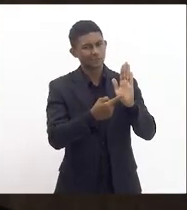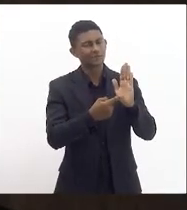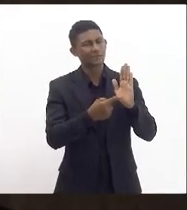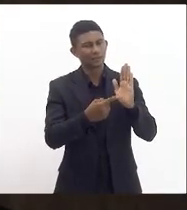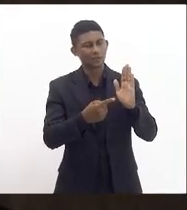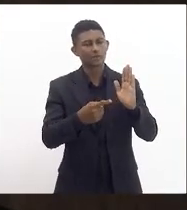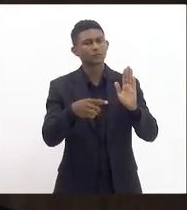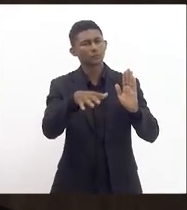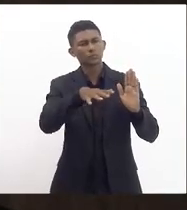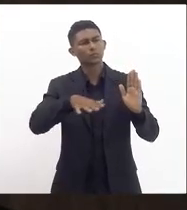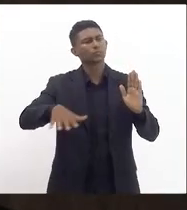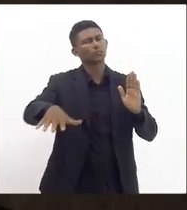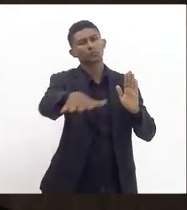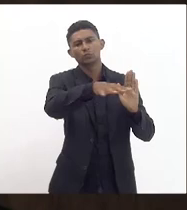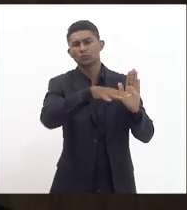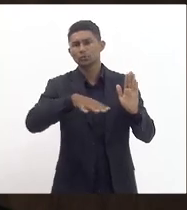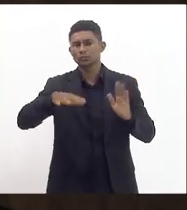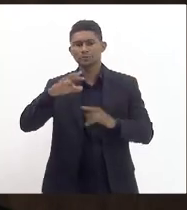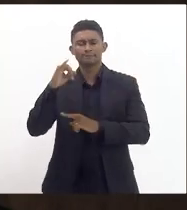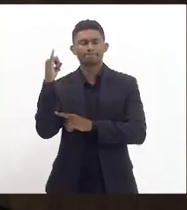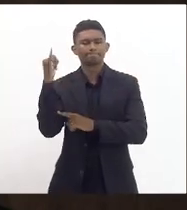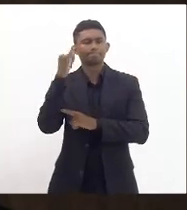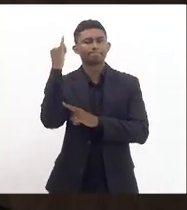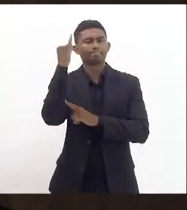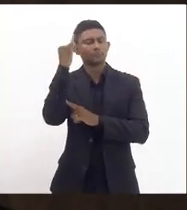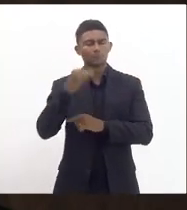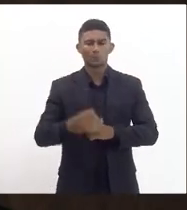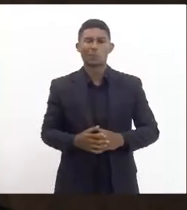crucial, deputada Marta Rocha. Nós